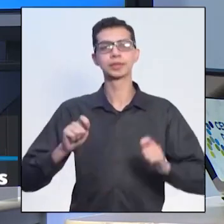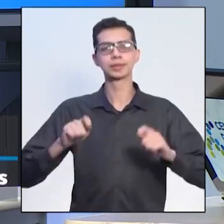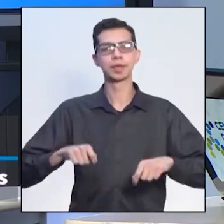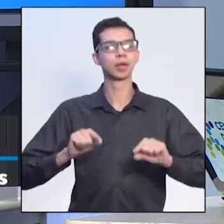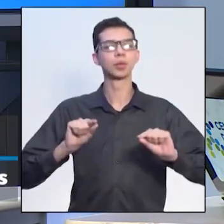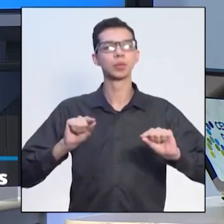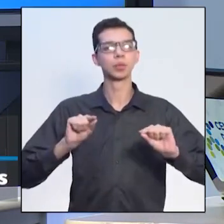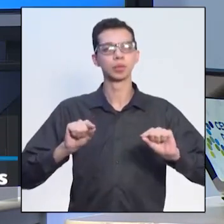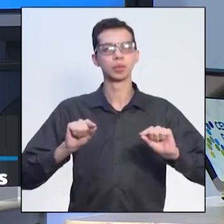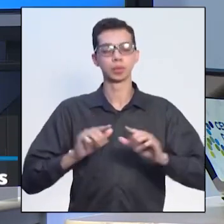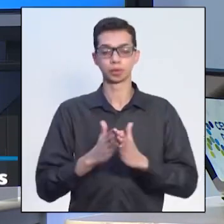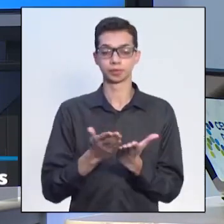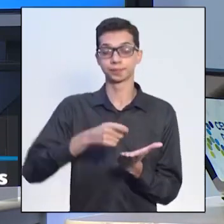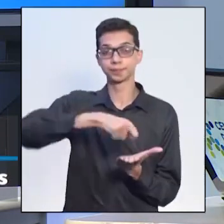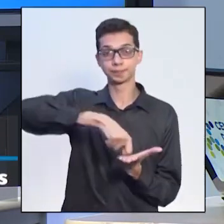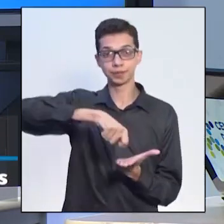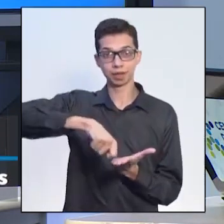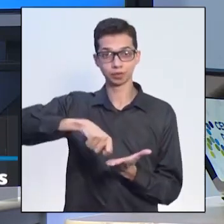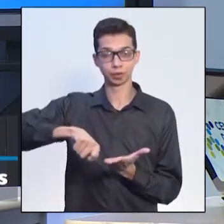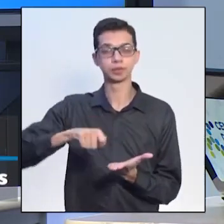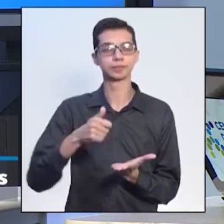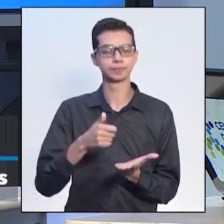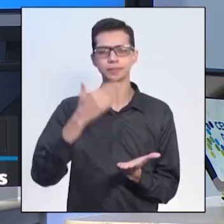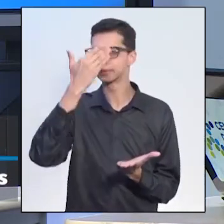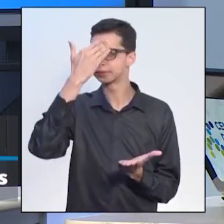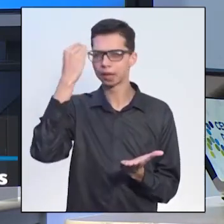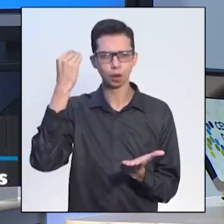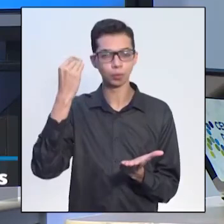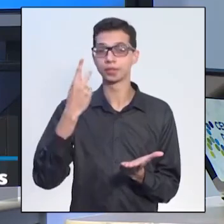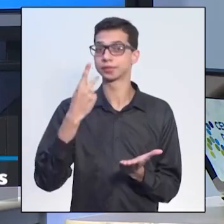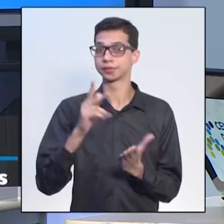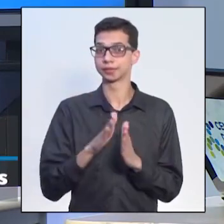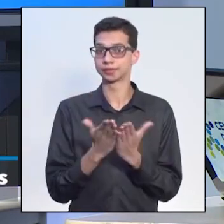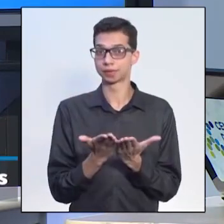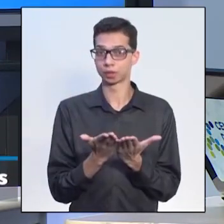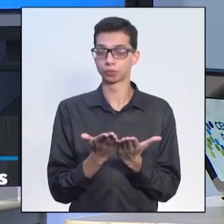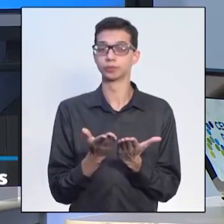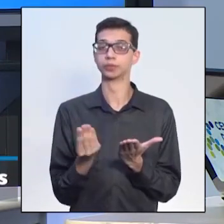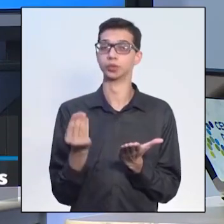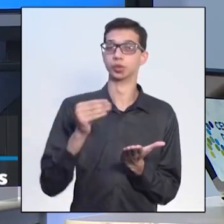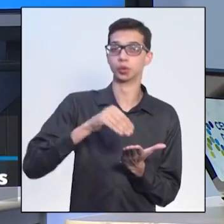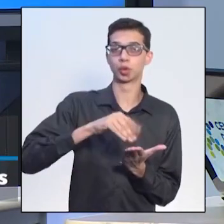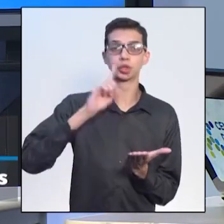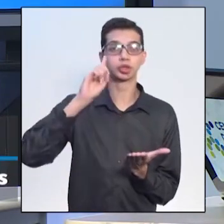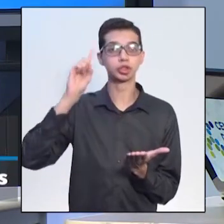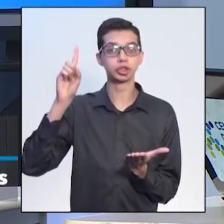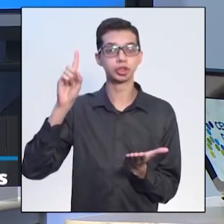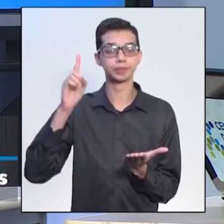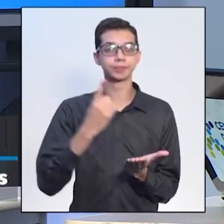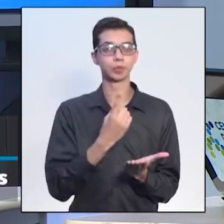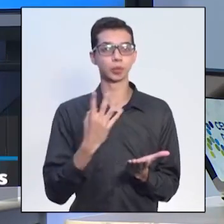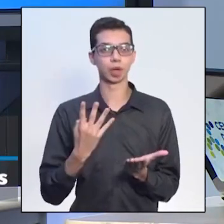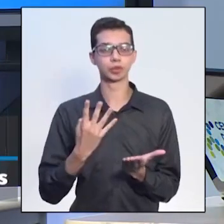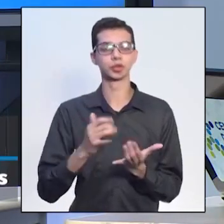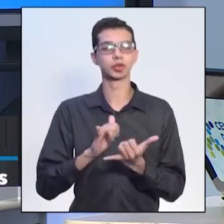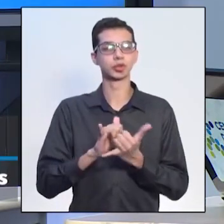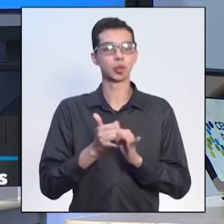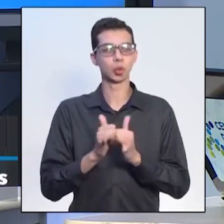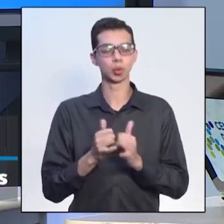coisa, organizar os seus estudos. E não esqueça, já pegue seu caderno, coloque a data de hoje. Hoje, dia 14 de julho